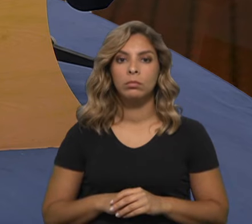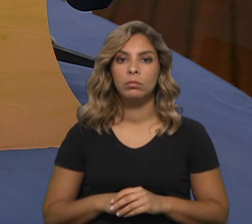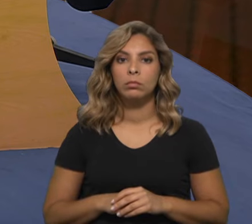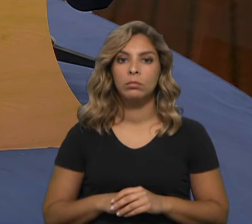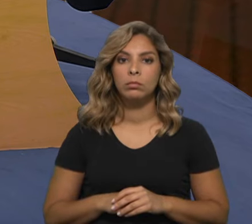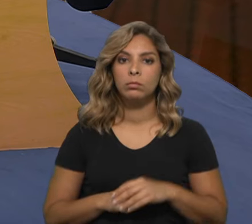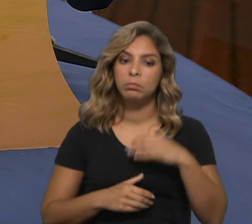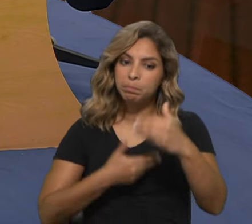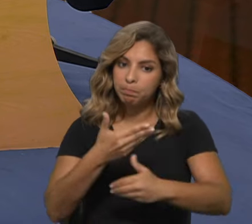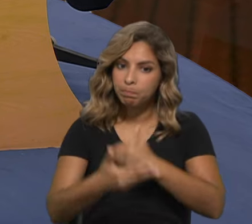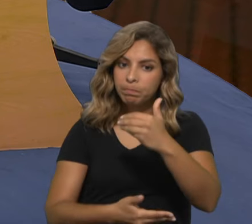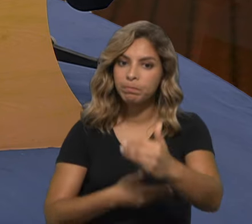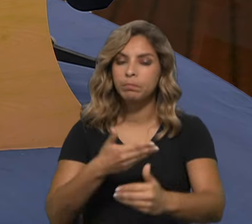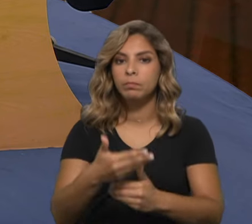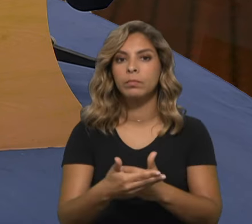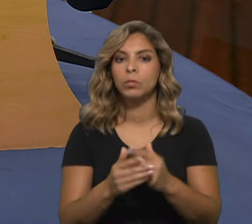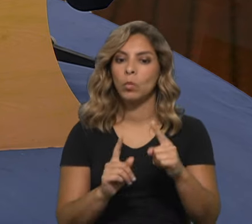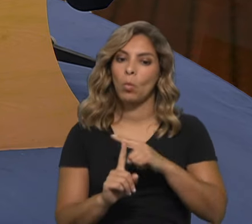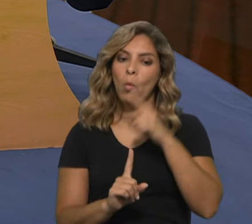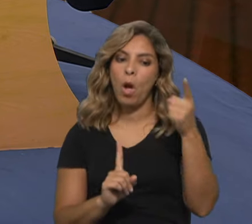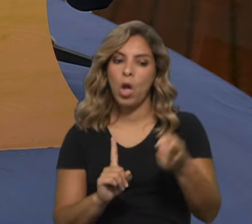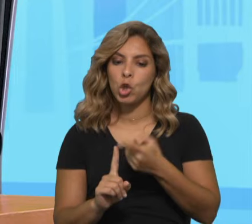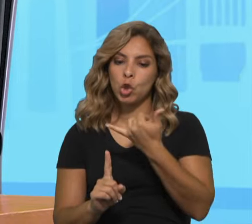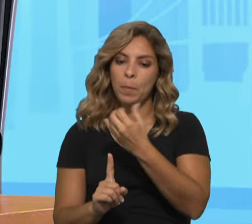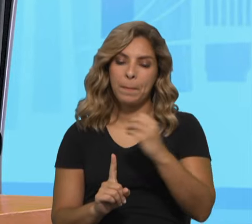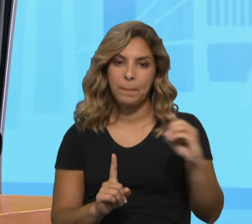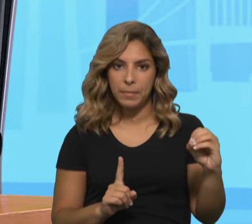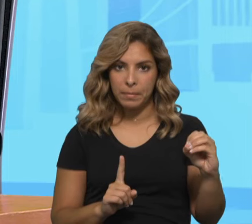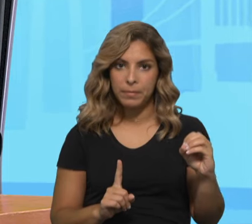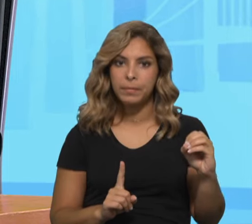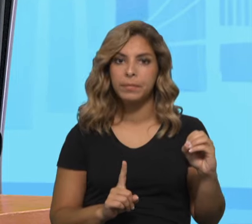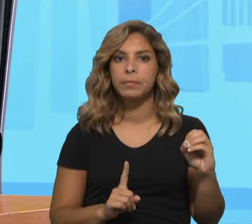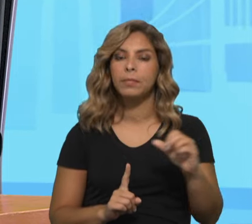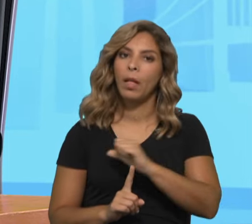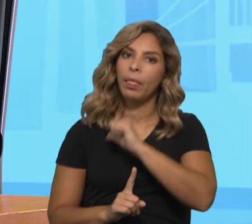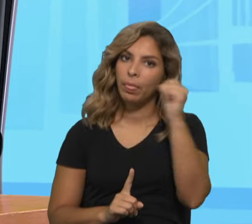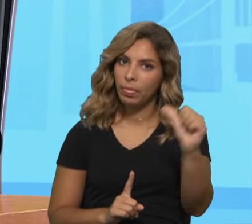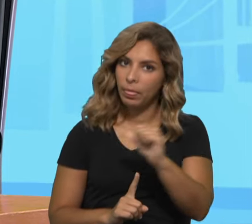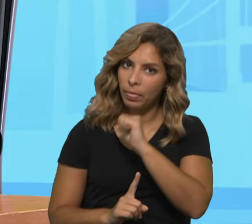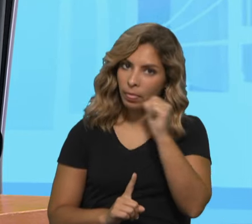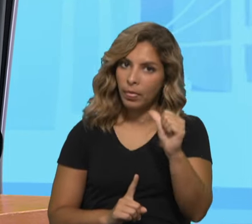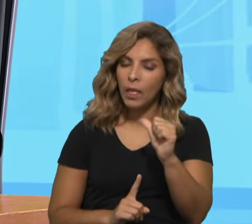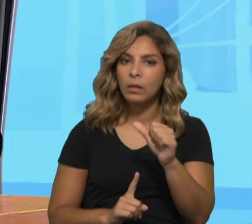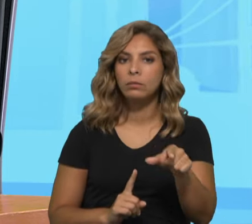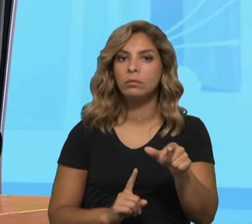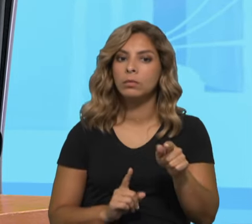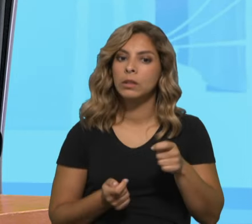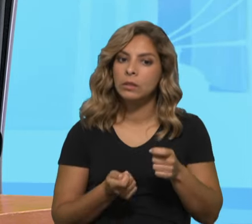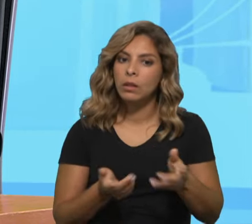Culminou no ano 2000 com um encontro promovido pela